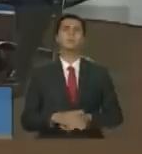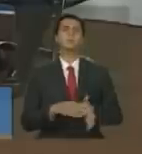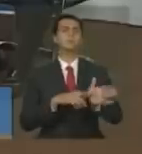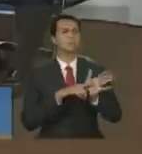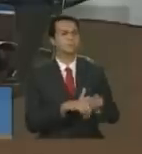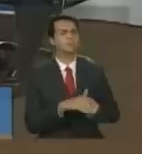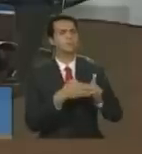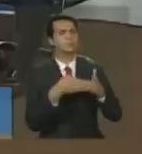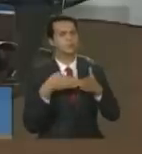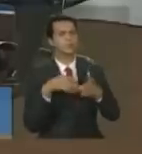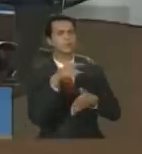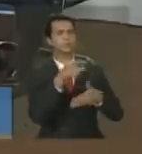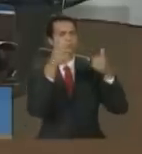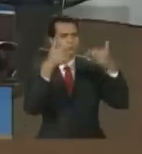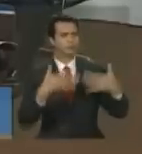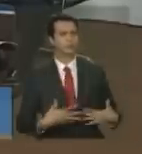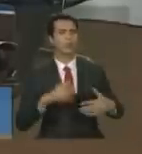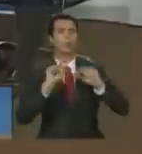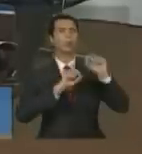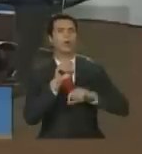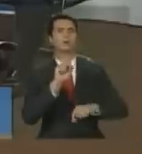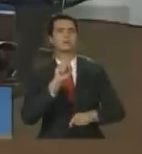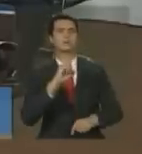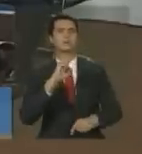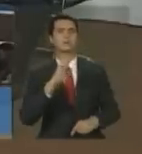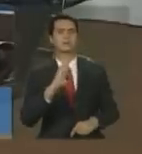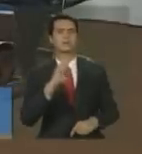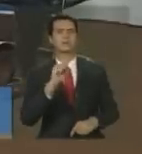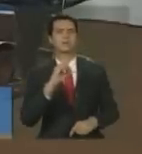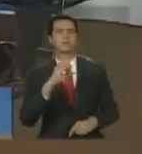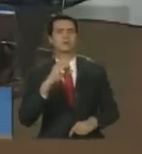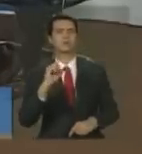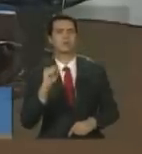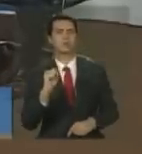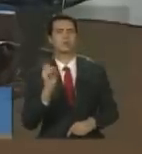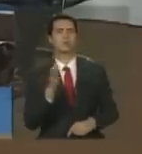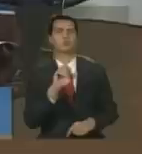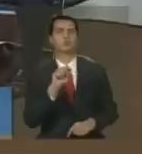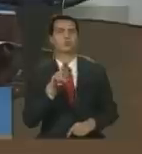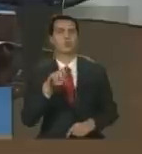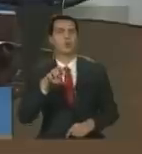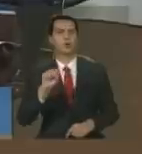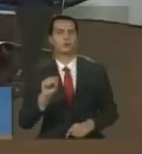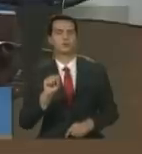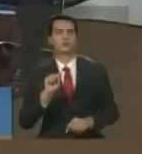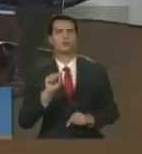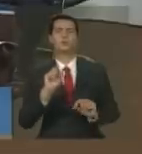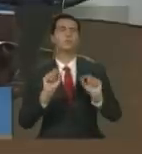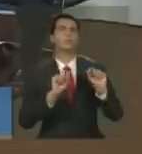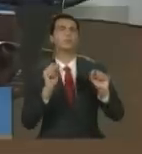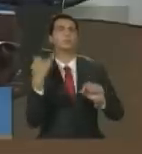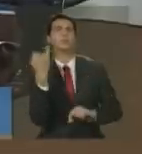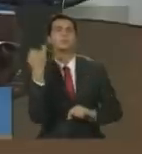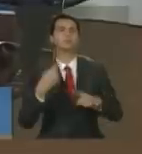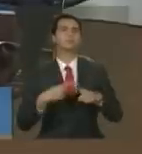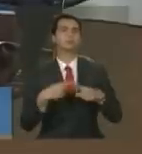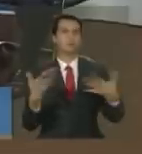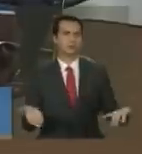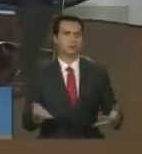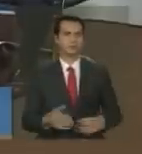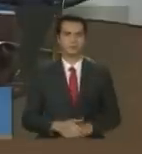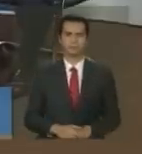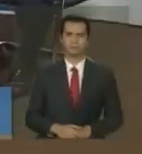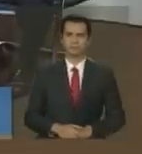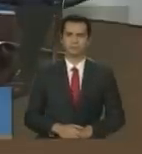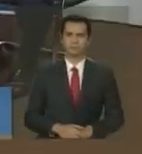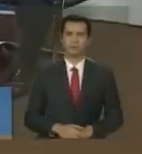pouquinho exatamente o que é o Censo SUAS e qual é a importância do censo. Bom, Renata, o Censuas, ele é um processo